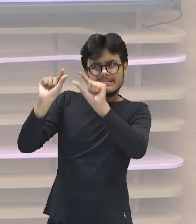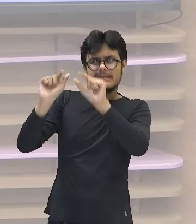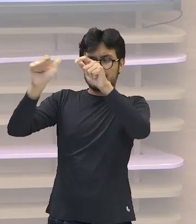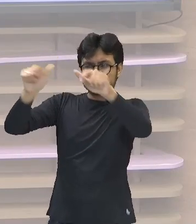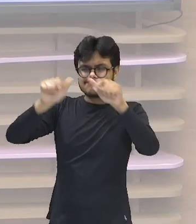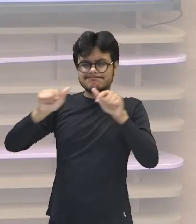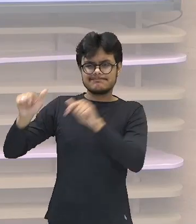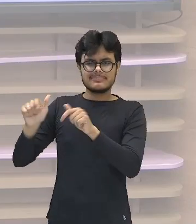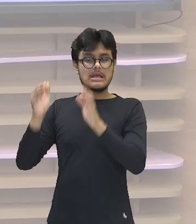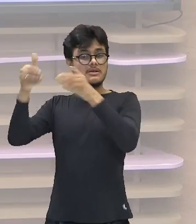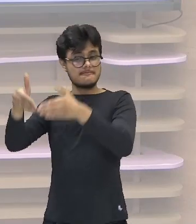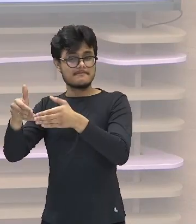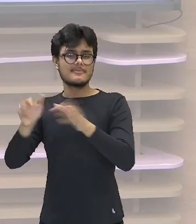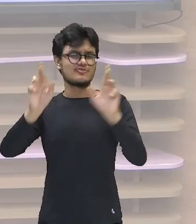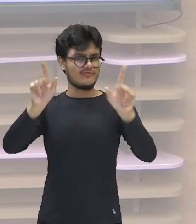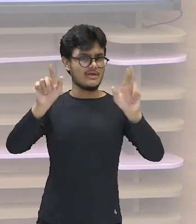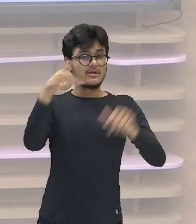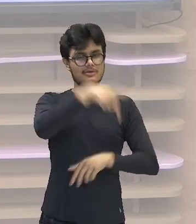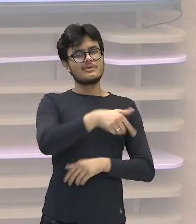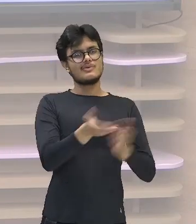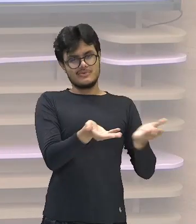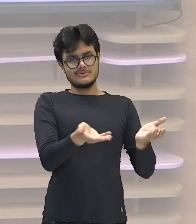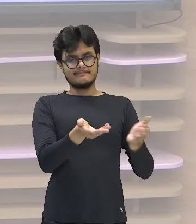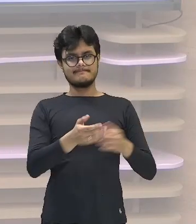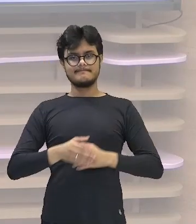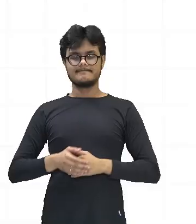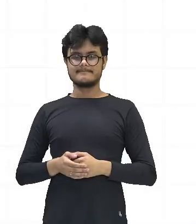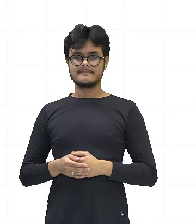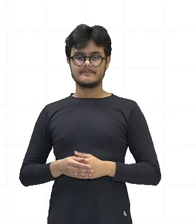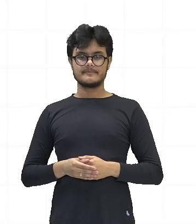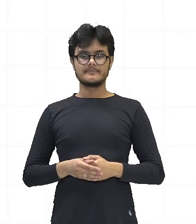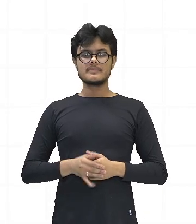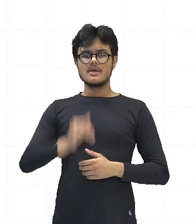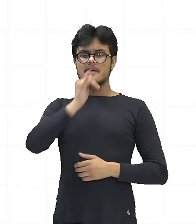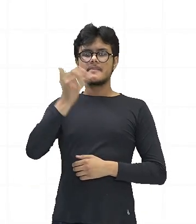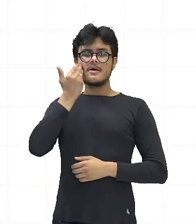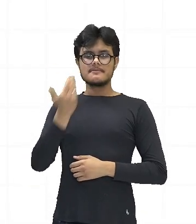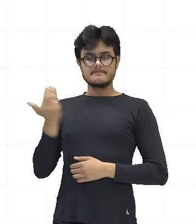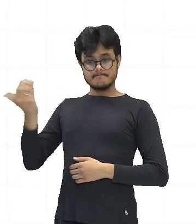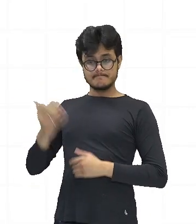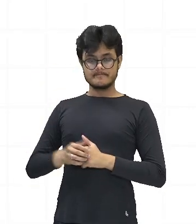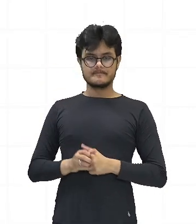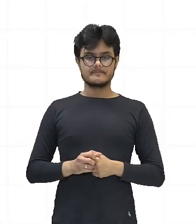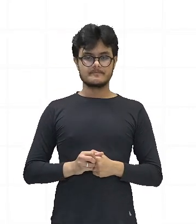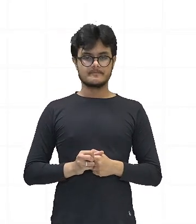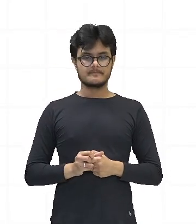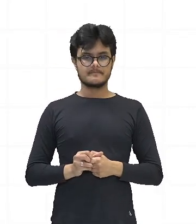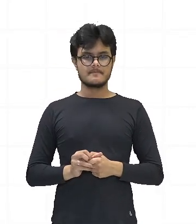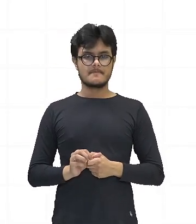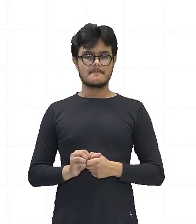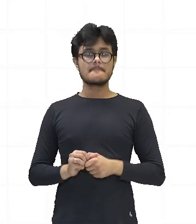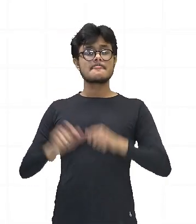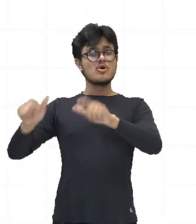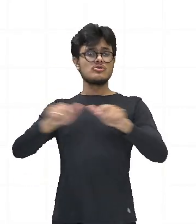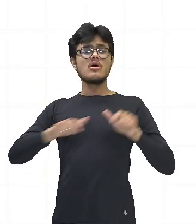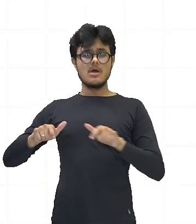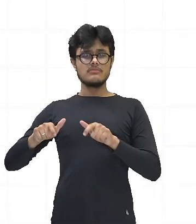delimitadas de formas diferentes do que a gente tem atualmente. No mapa, nós vamos observar aí as áreas de cultivo